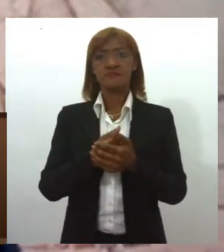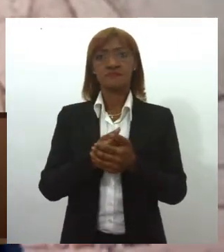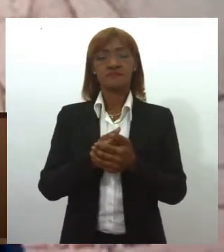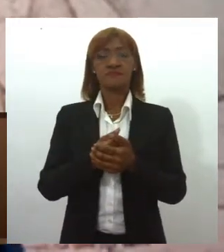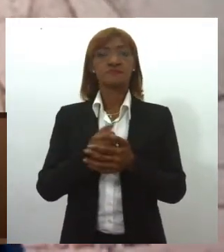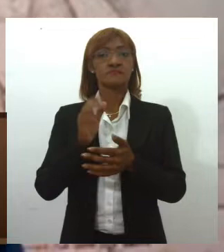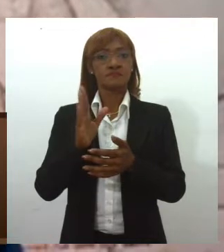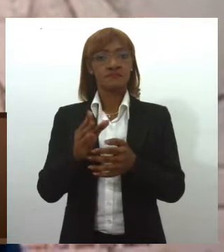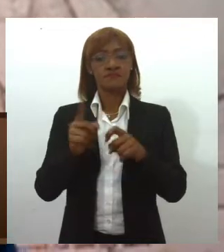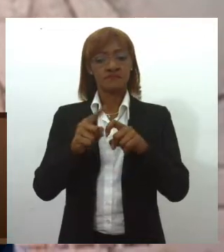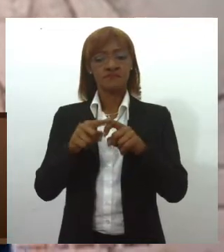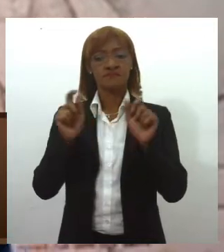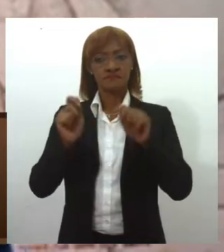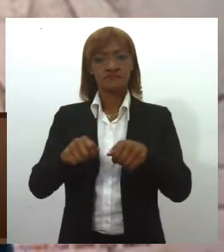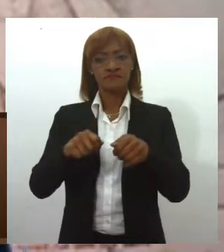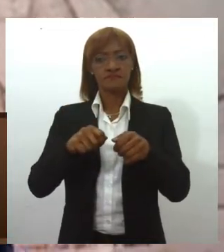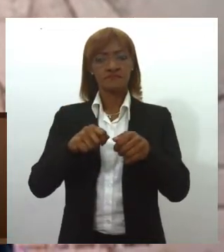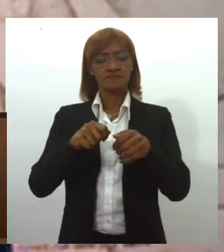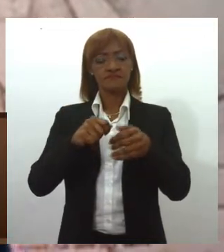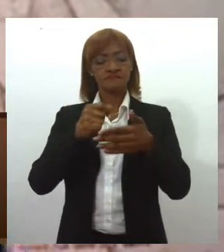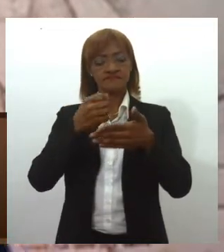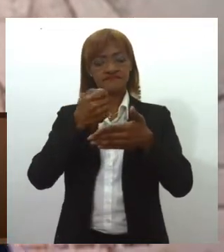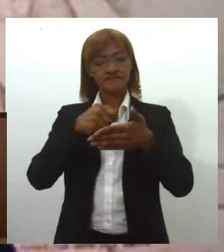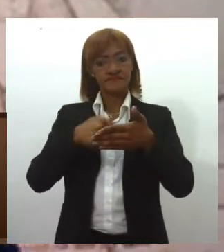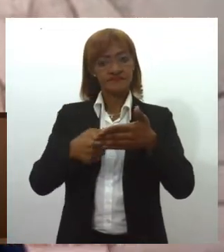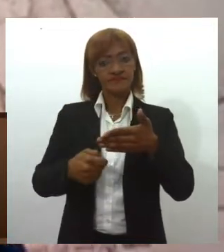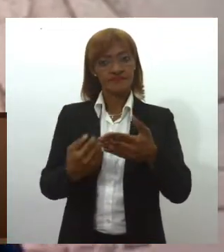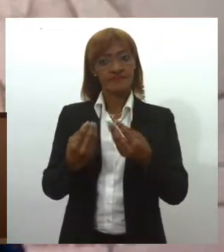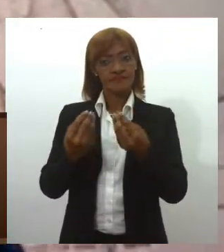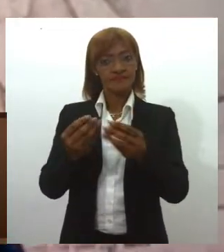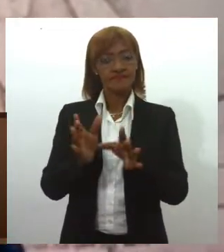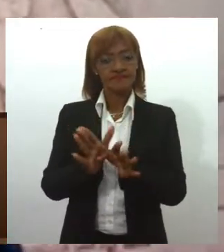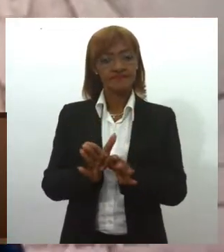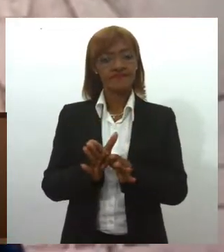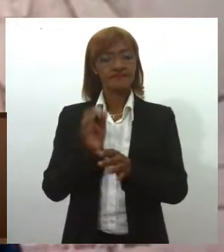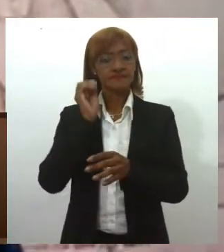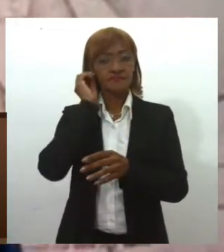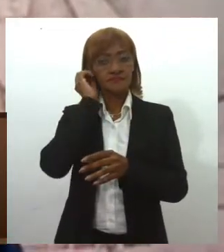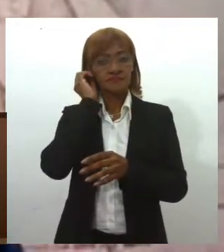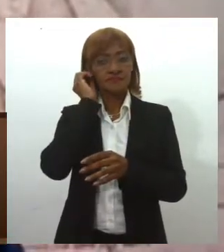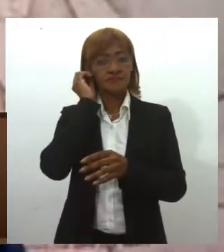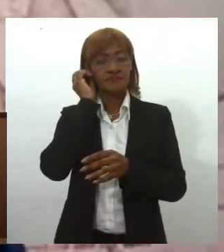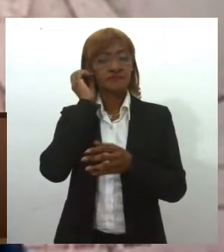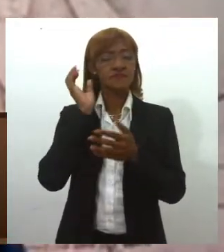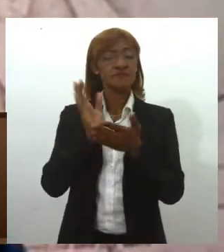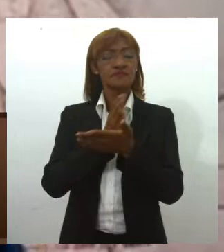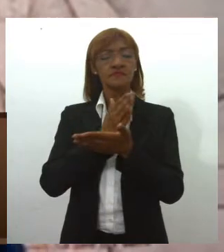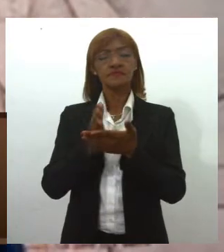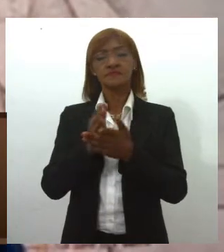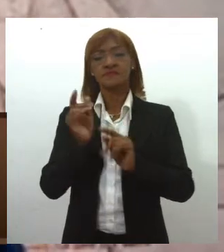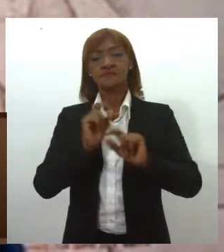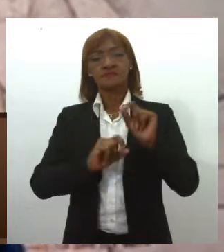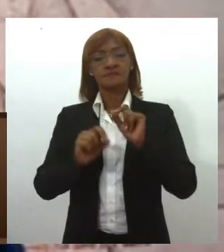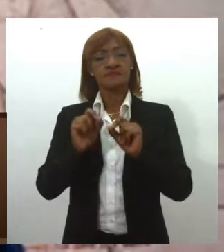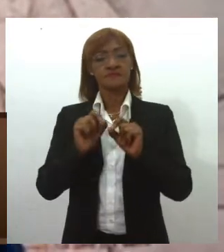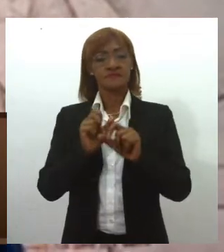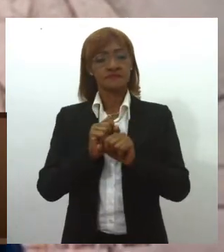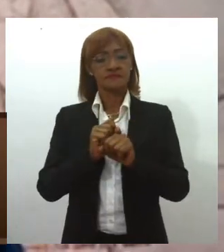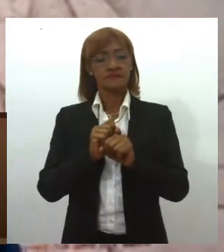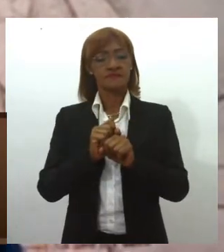pacientes podem prescrever. Então, qualquer efeito colateral que pode advir do tratamento, a